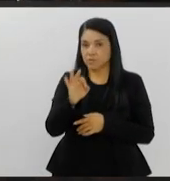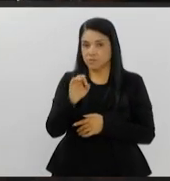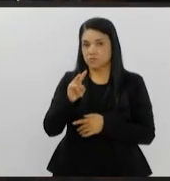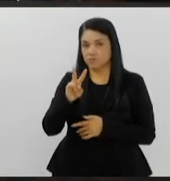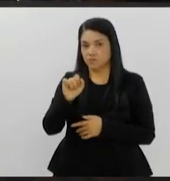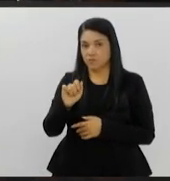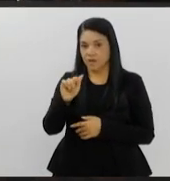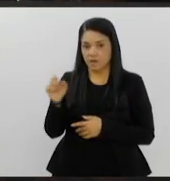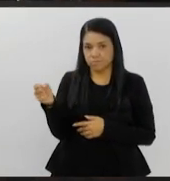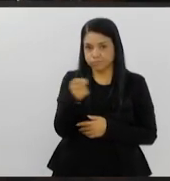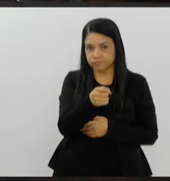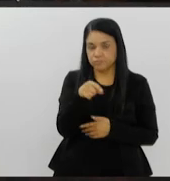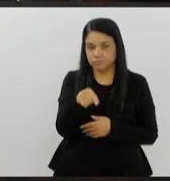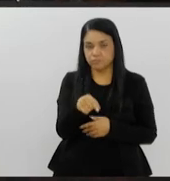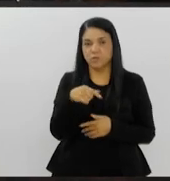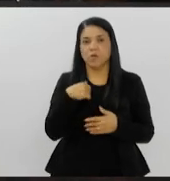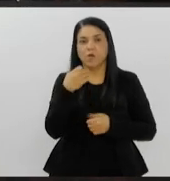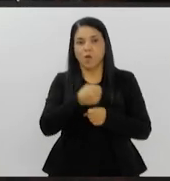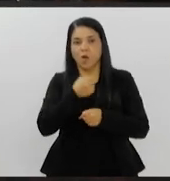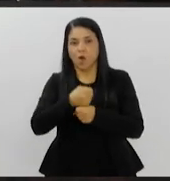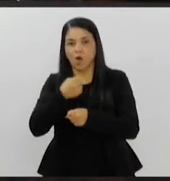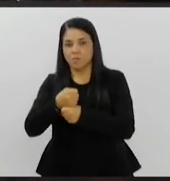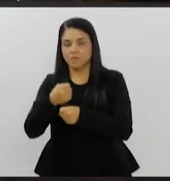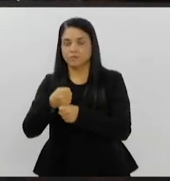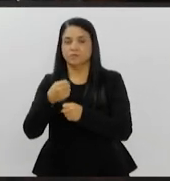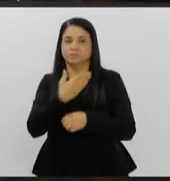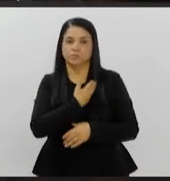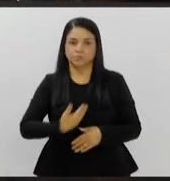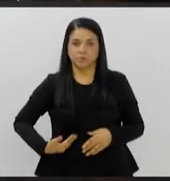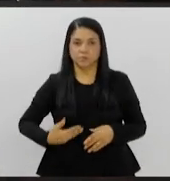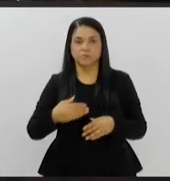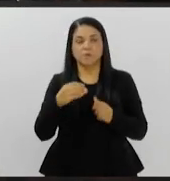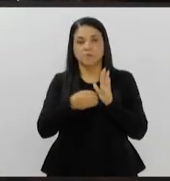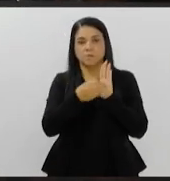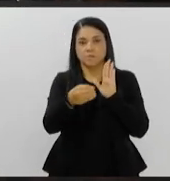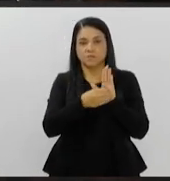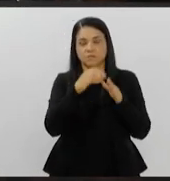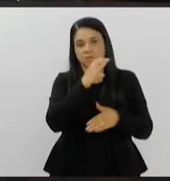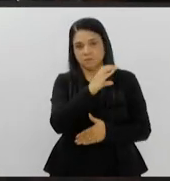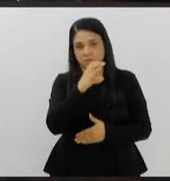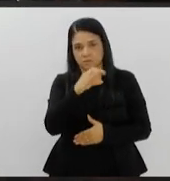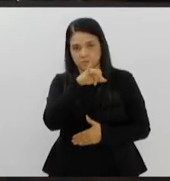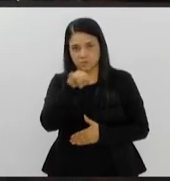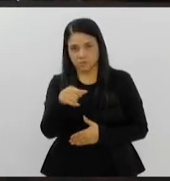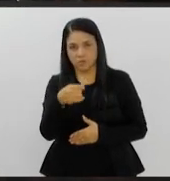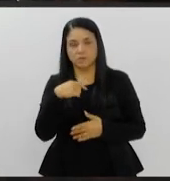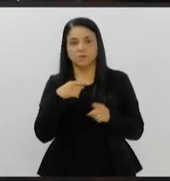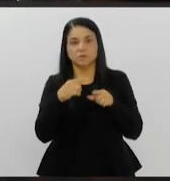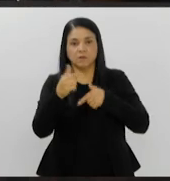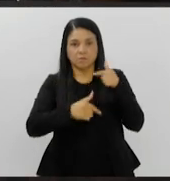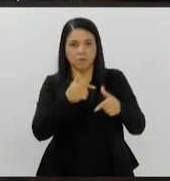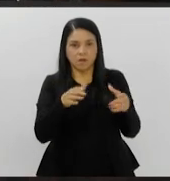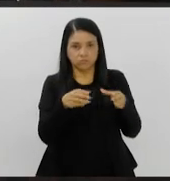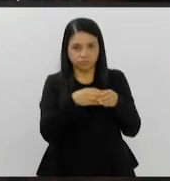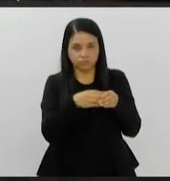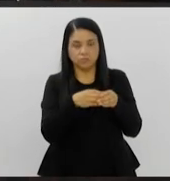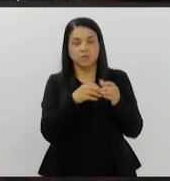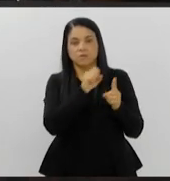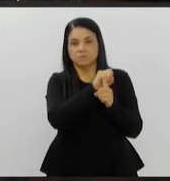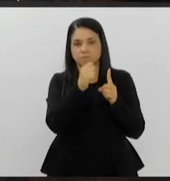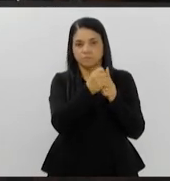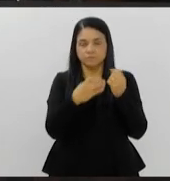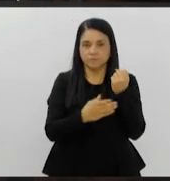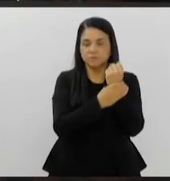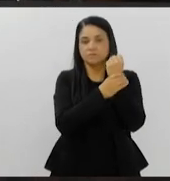de trabalho e serviço de obras públicas, pendente de parecer das comissões de Constituição e Justiça, Trabalho, Legislação Social,